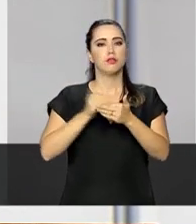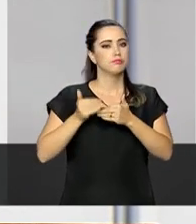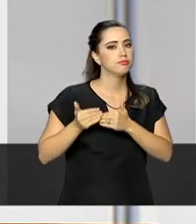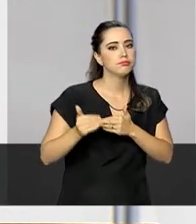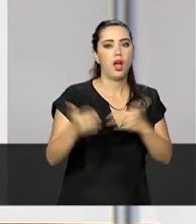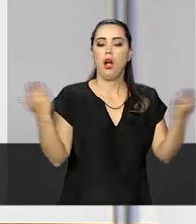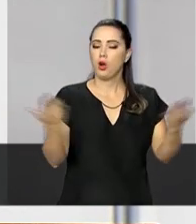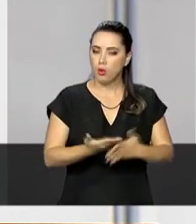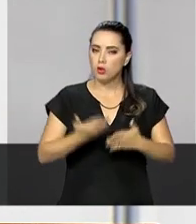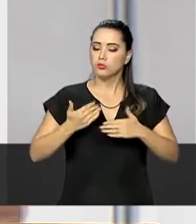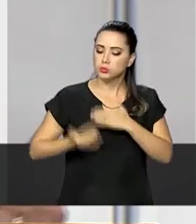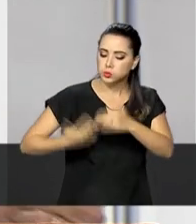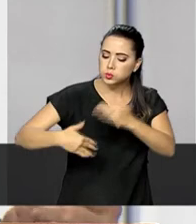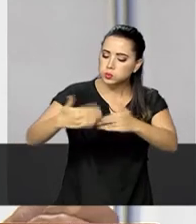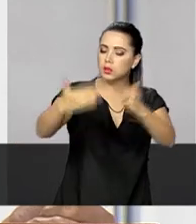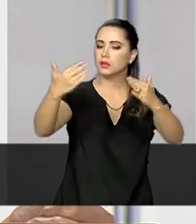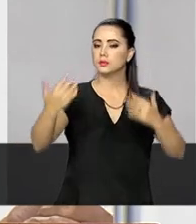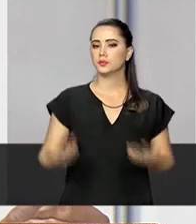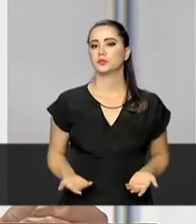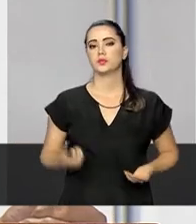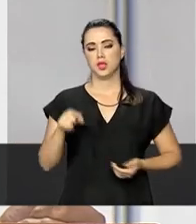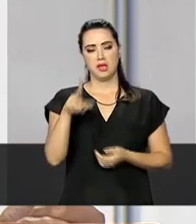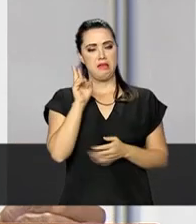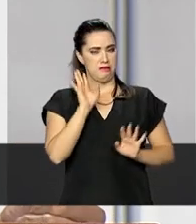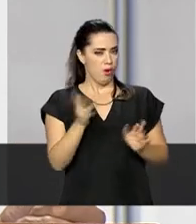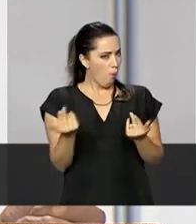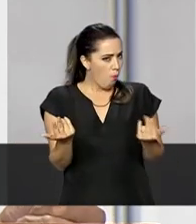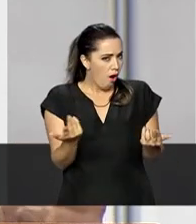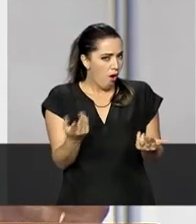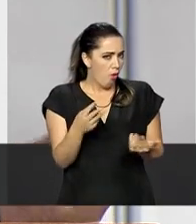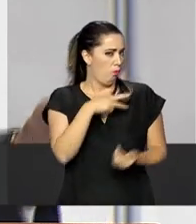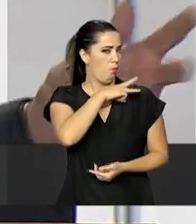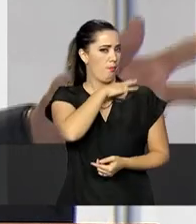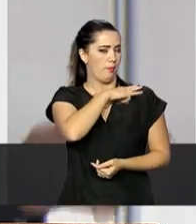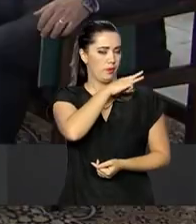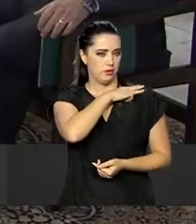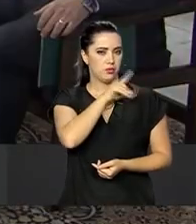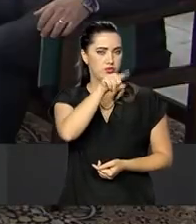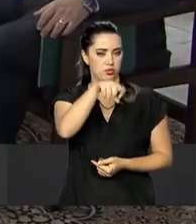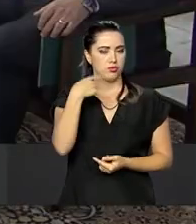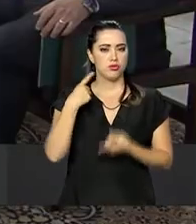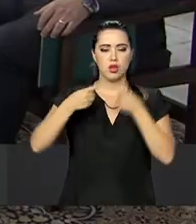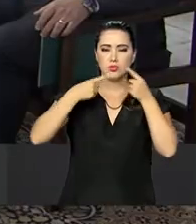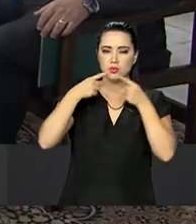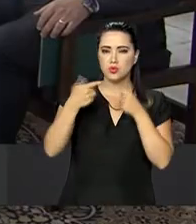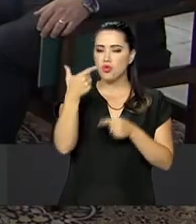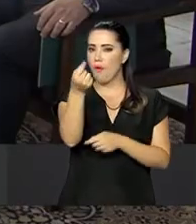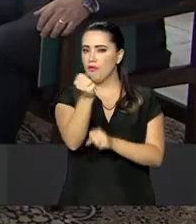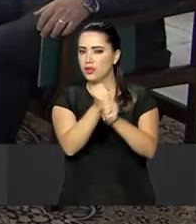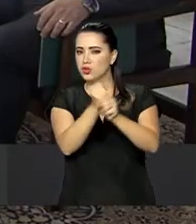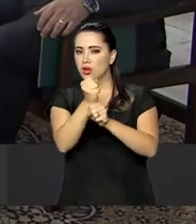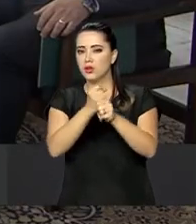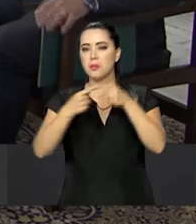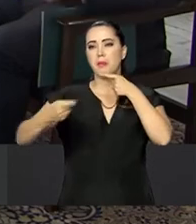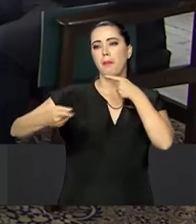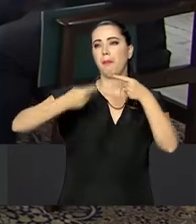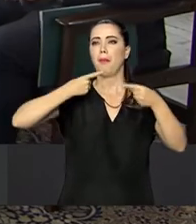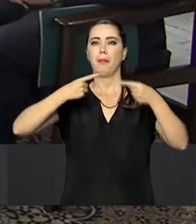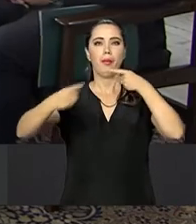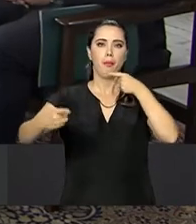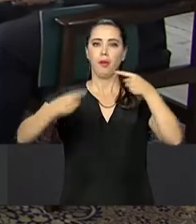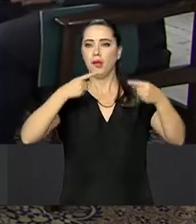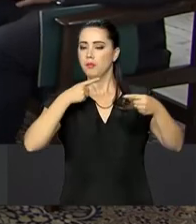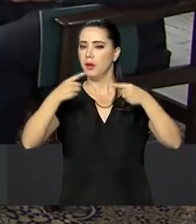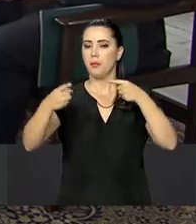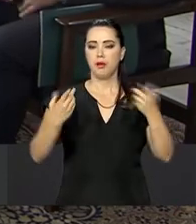é me faz recordar o caso da reforma do ensino médio que se discutiu durante praticamente 20 anos e quando menos da educação